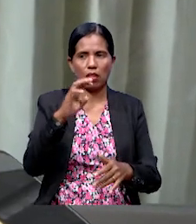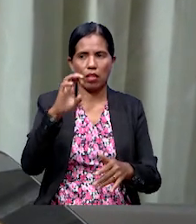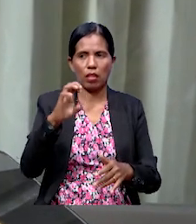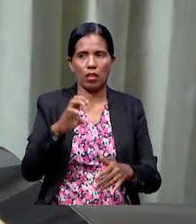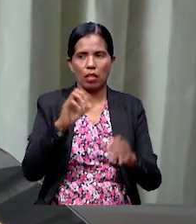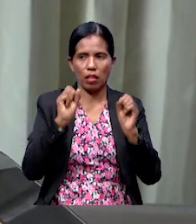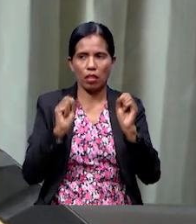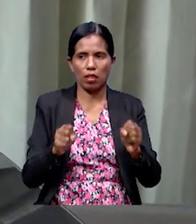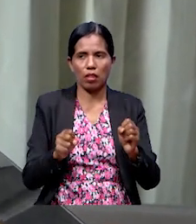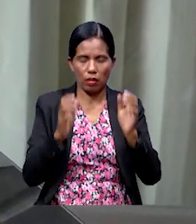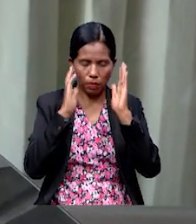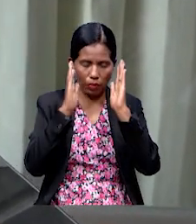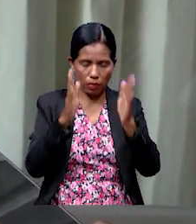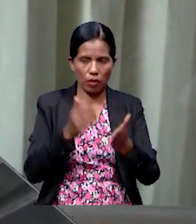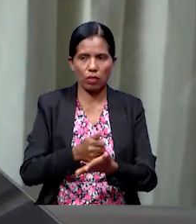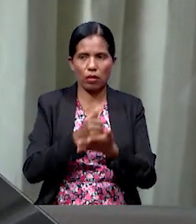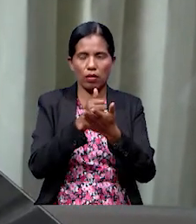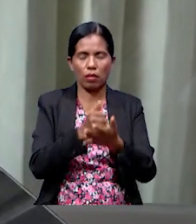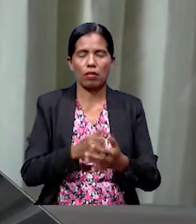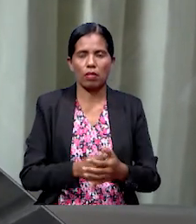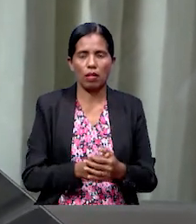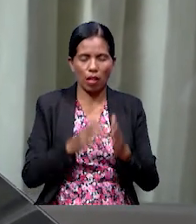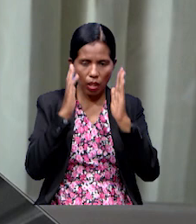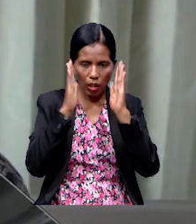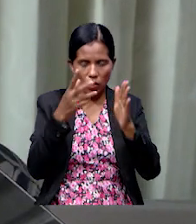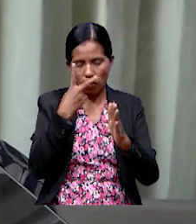CNE precisa tomar tanta atenção, né? E